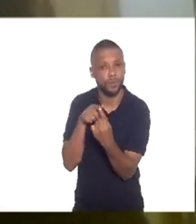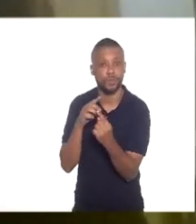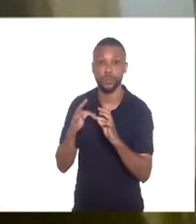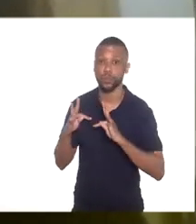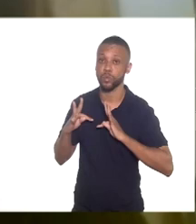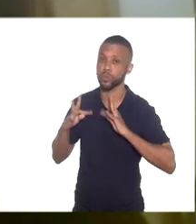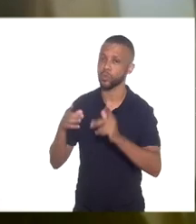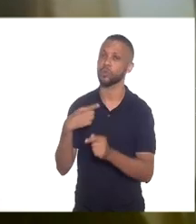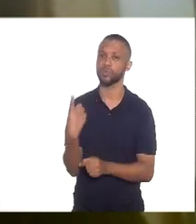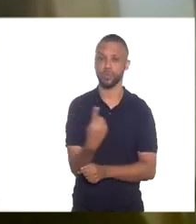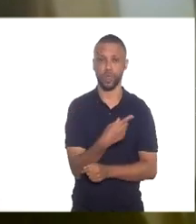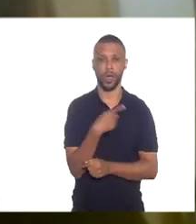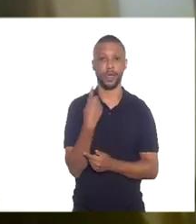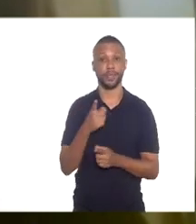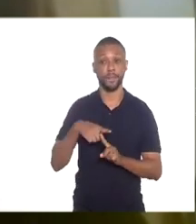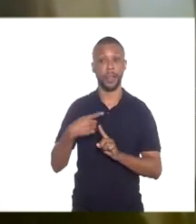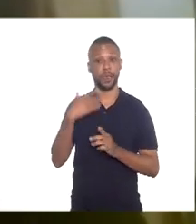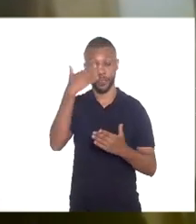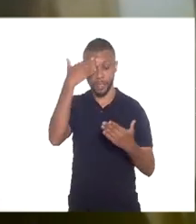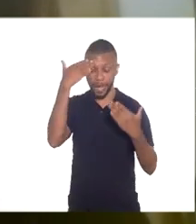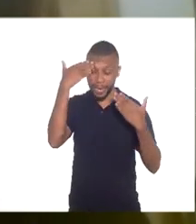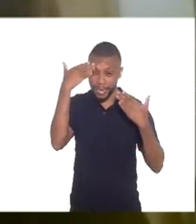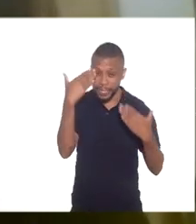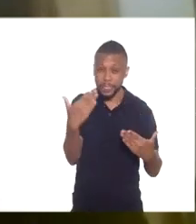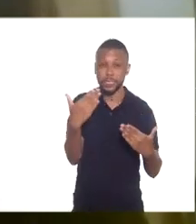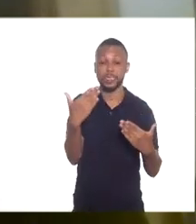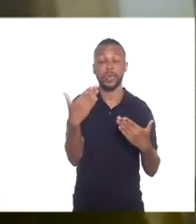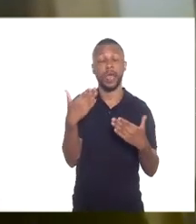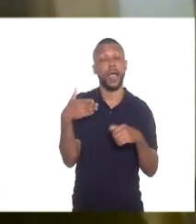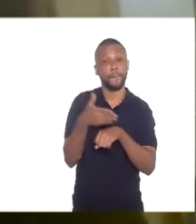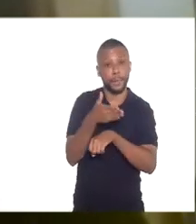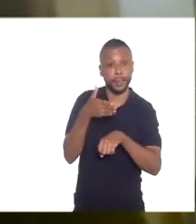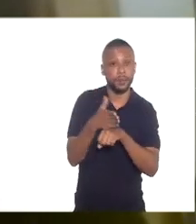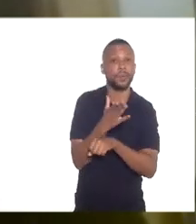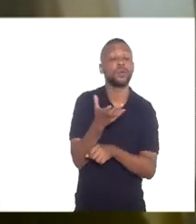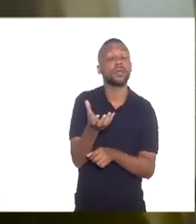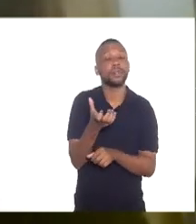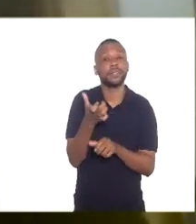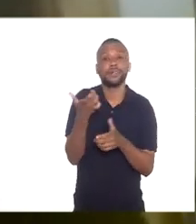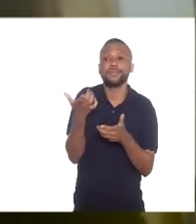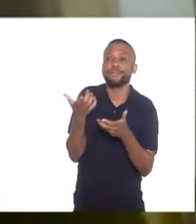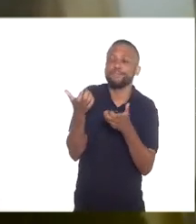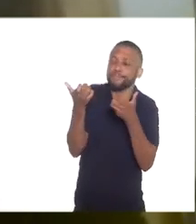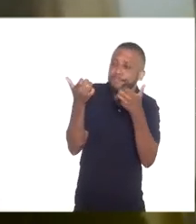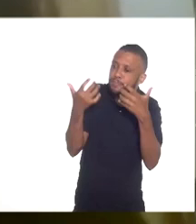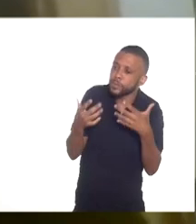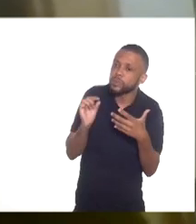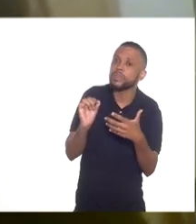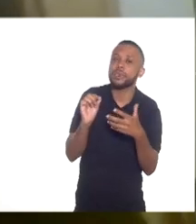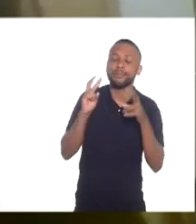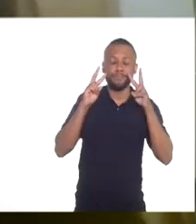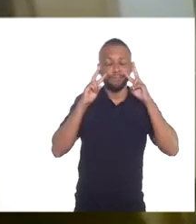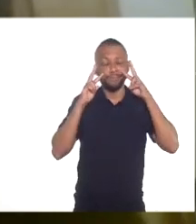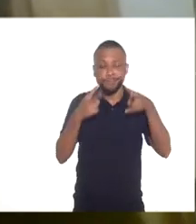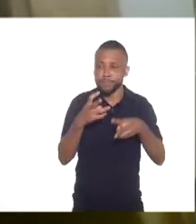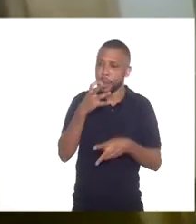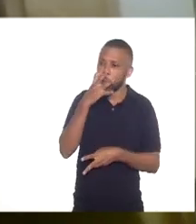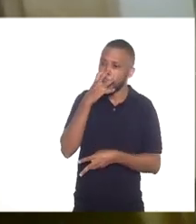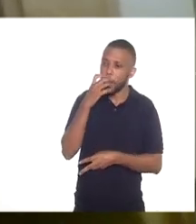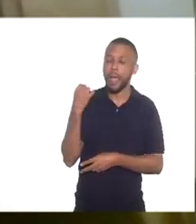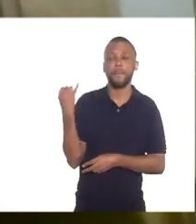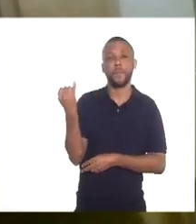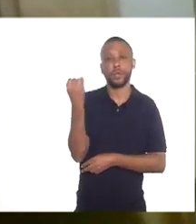além de agradecer a participação, eu queria deixar aqui meu expresso reconhecimento do trabalho que vocês estão